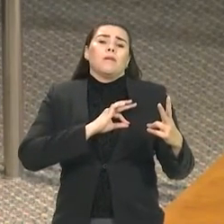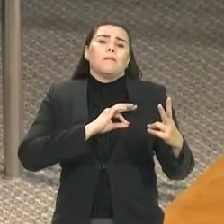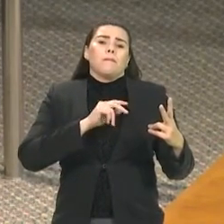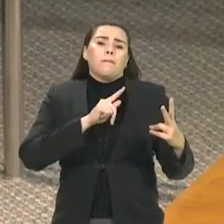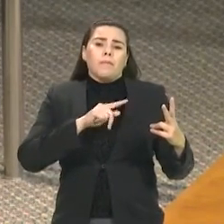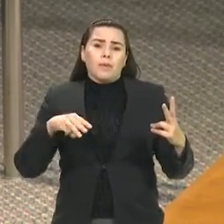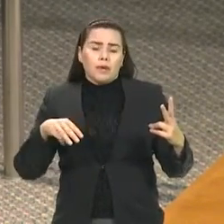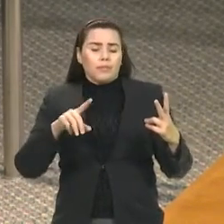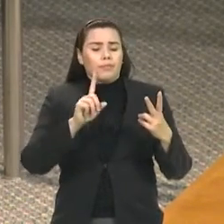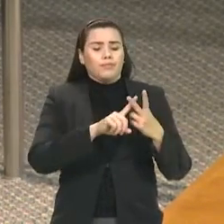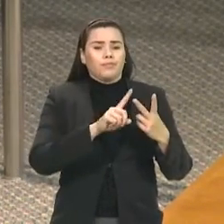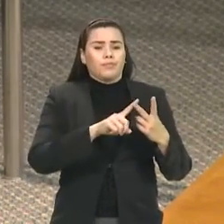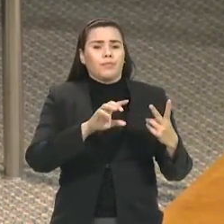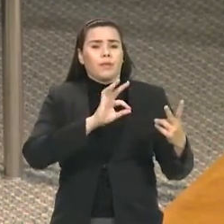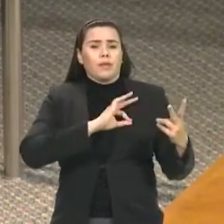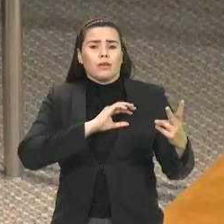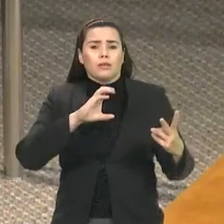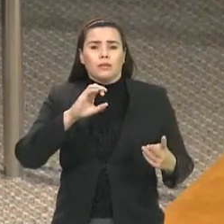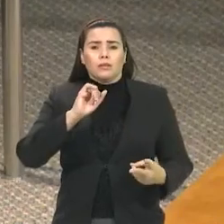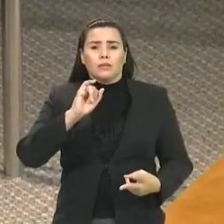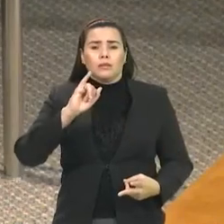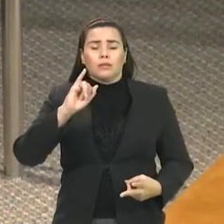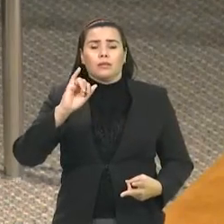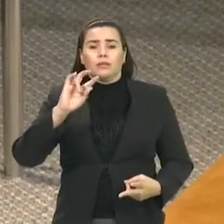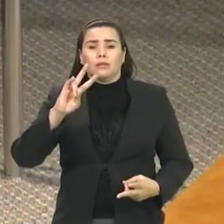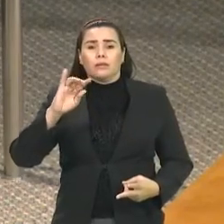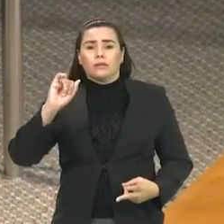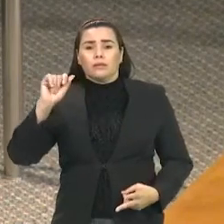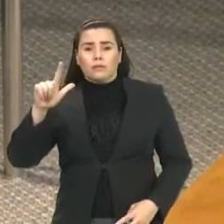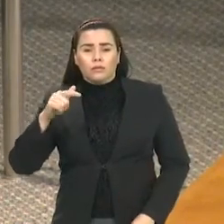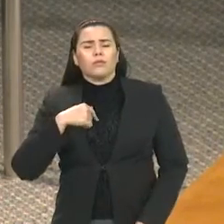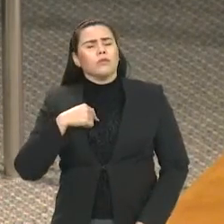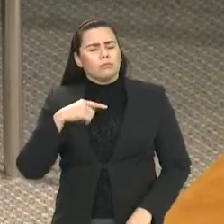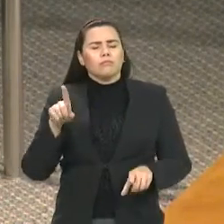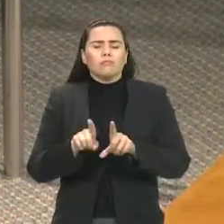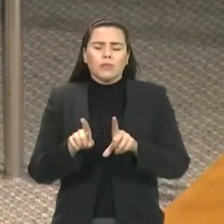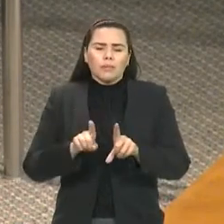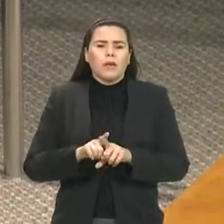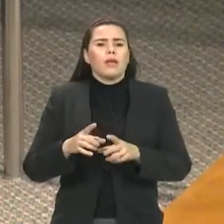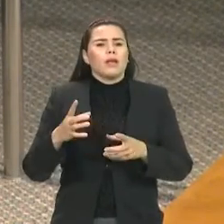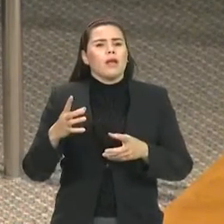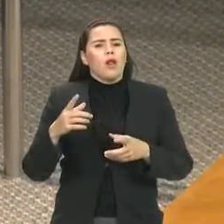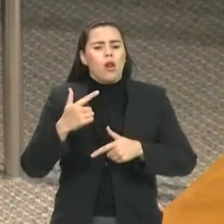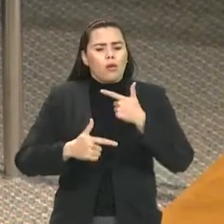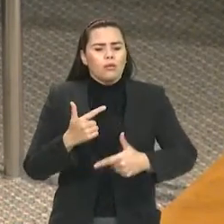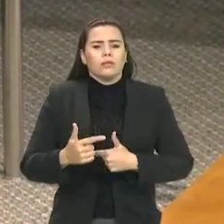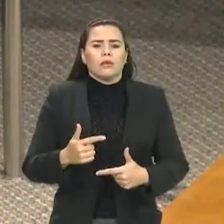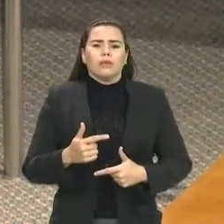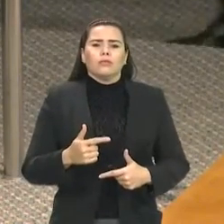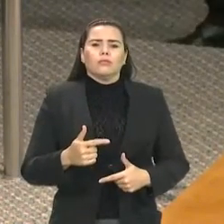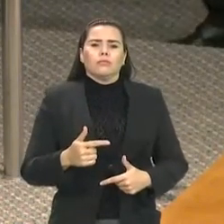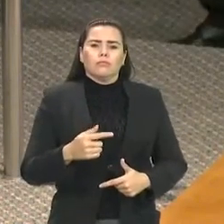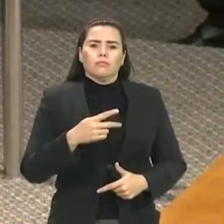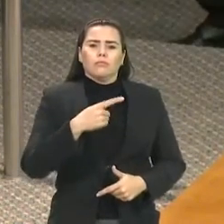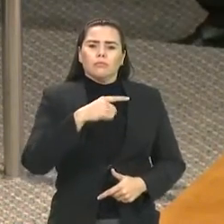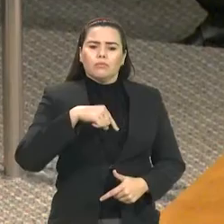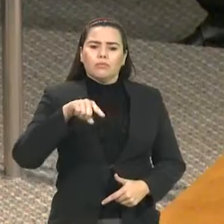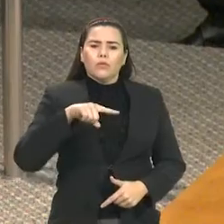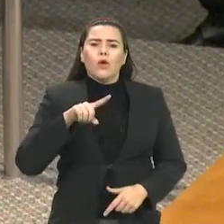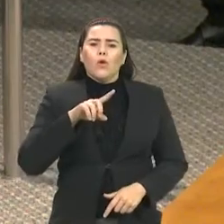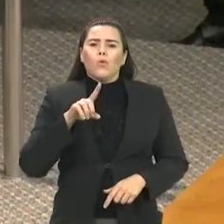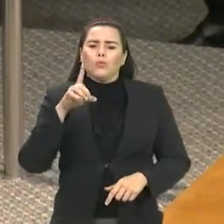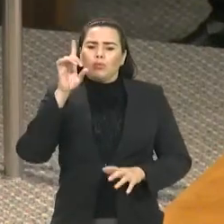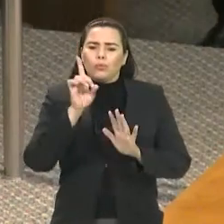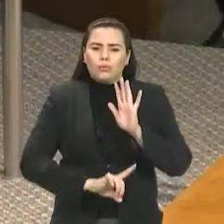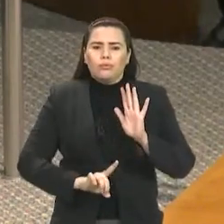justa, valorização salarial, nós estamos na luta em defesa dos policiais, militares e civis do Estado do Maranhão. Além